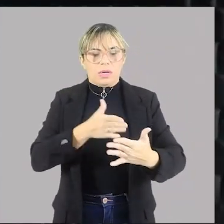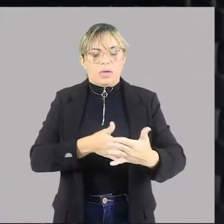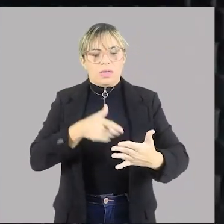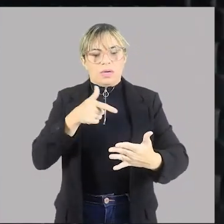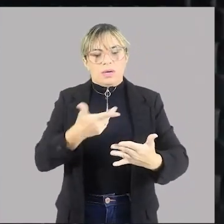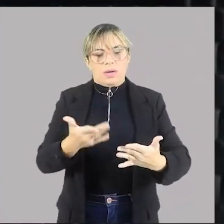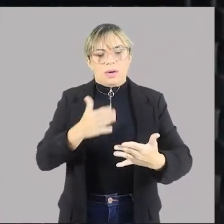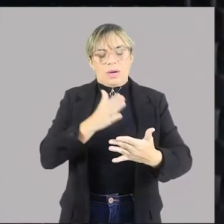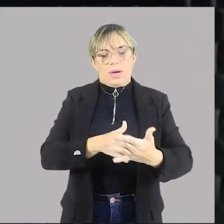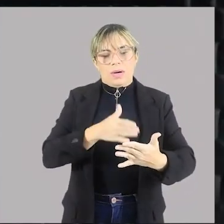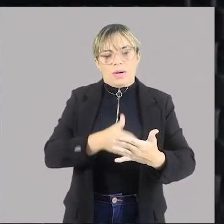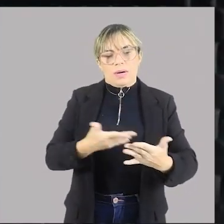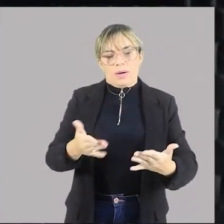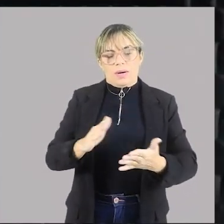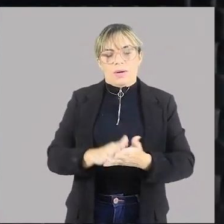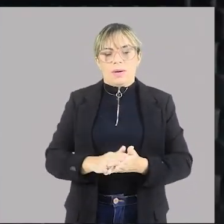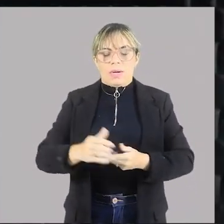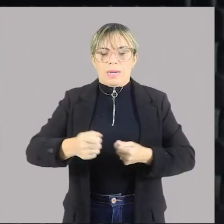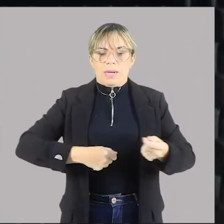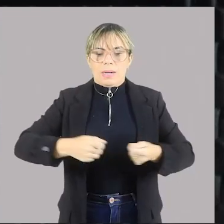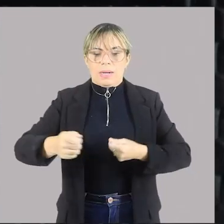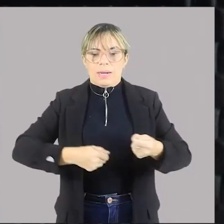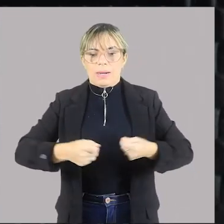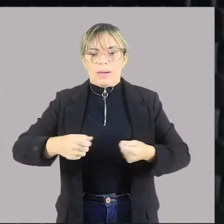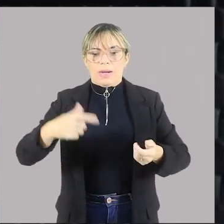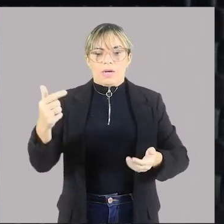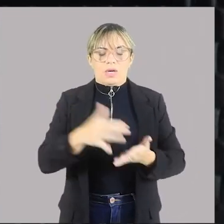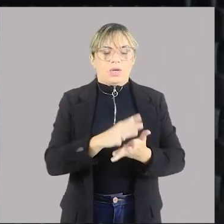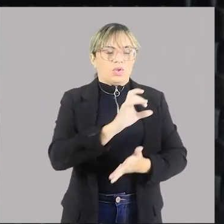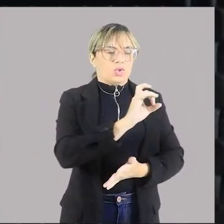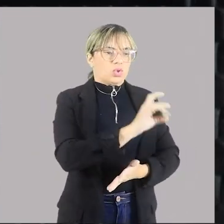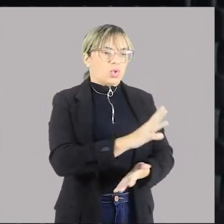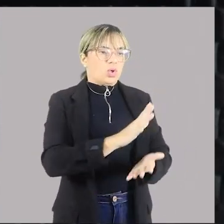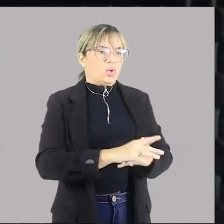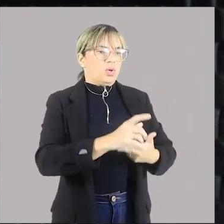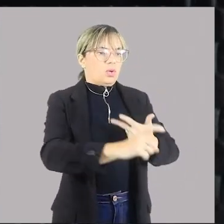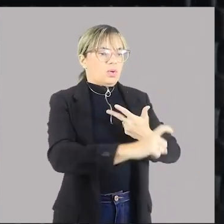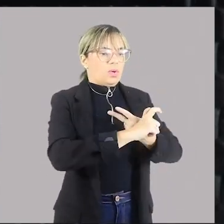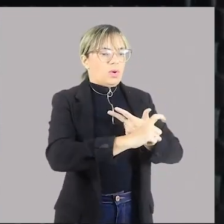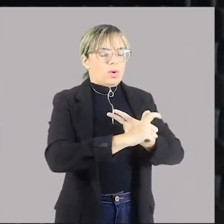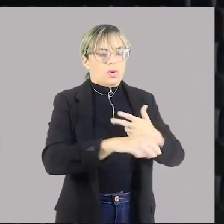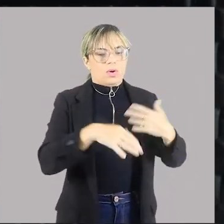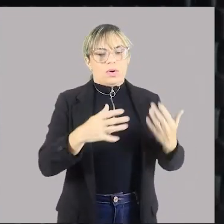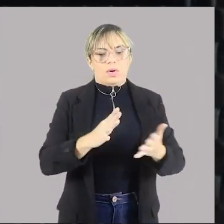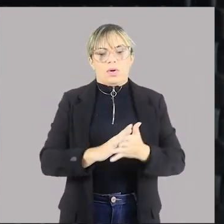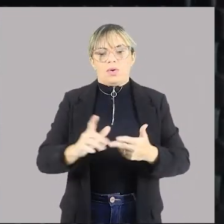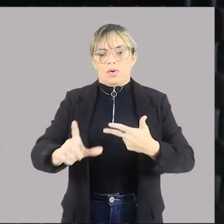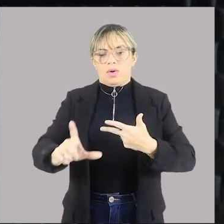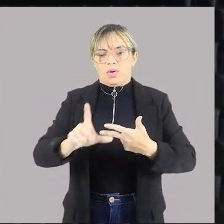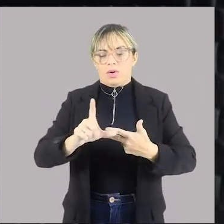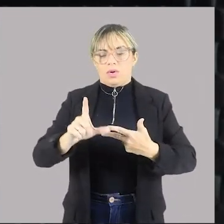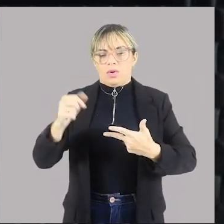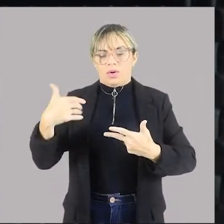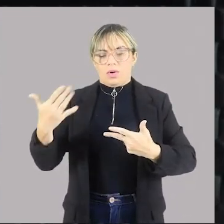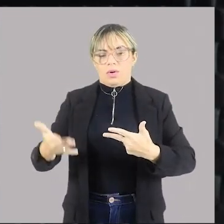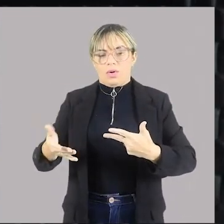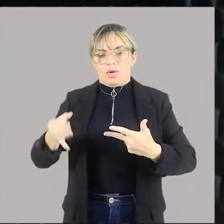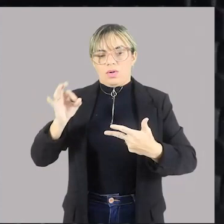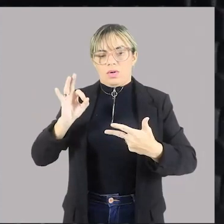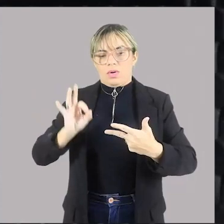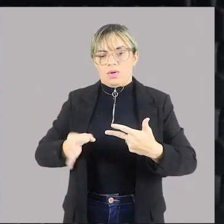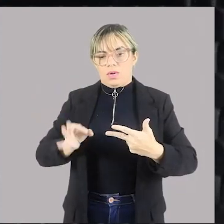direito administrativo, da função administrativa, ao Poder Executivo, tendo em vista que o Poder Legislativo e o